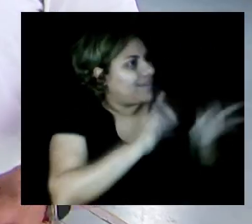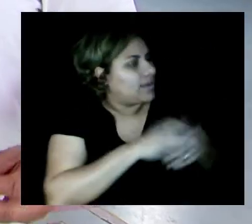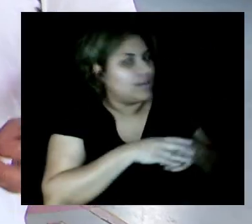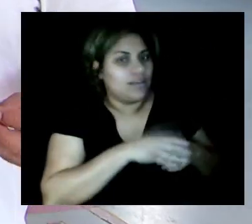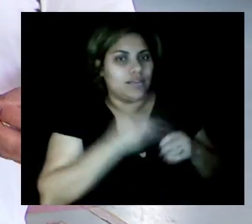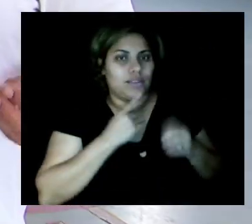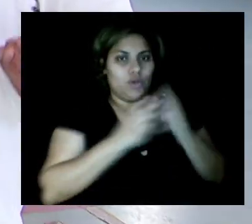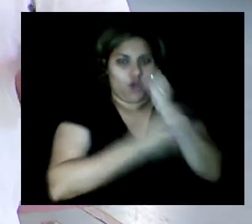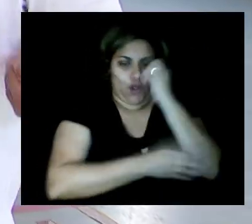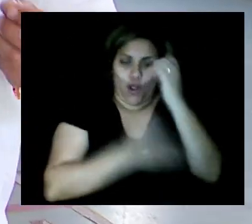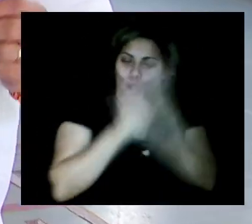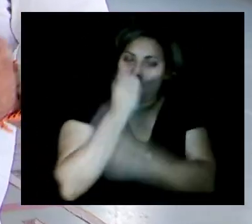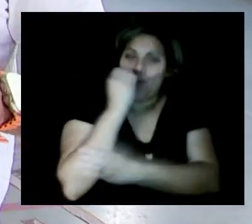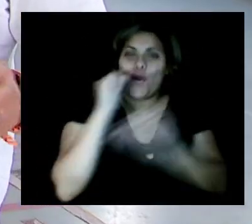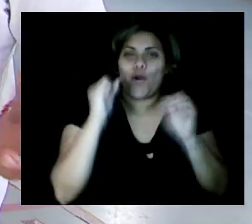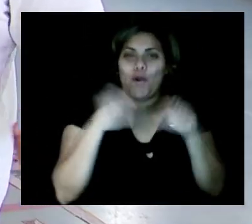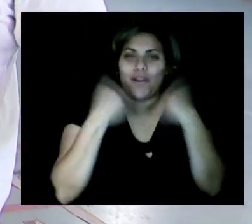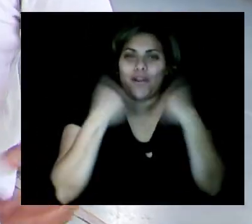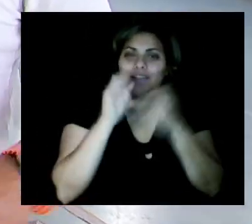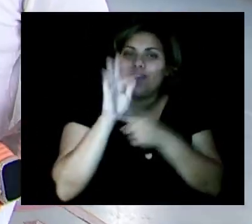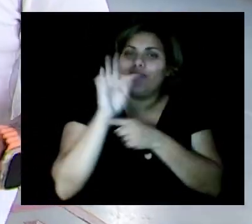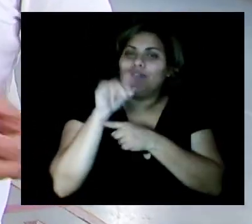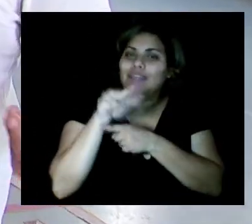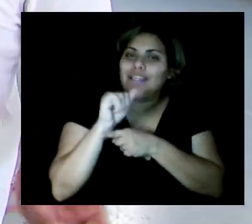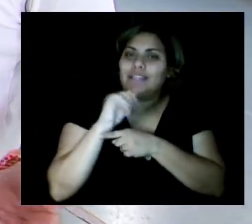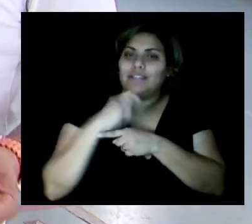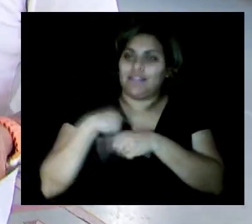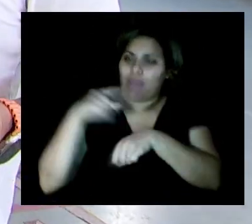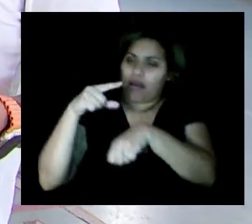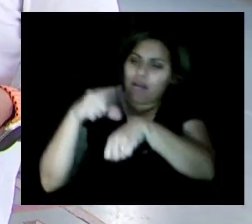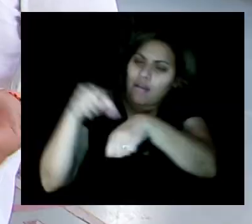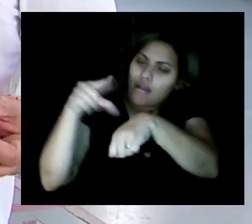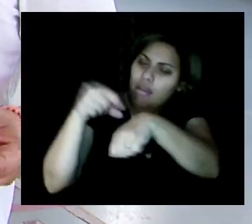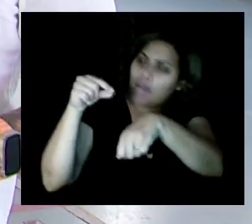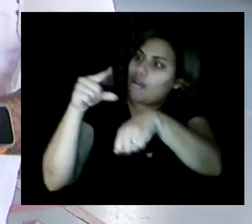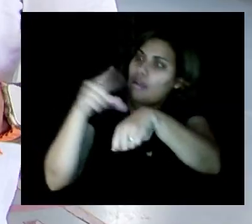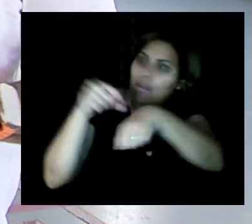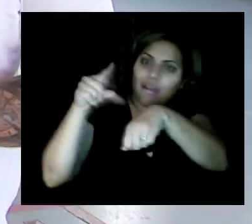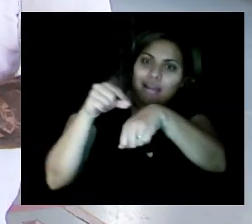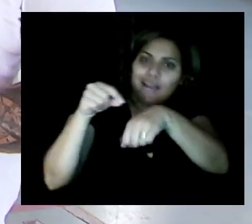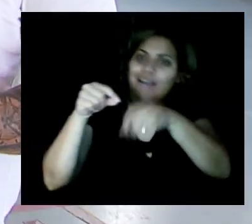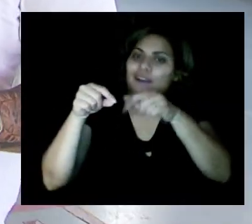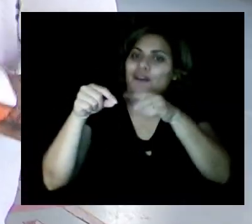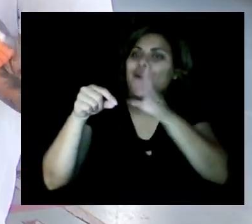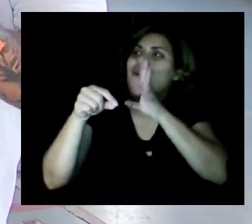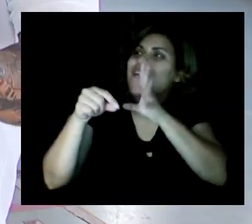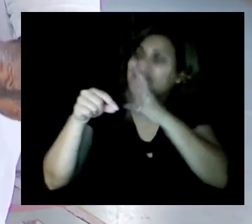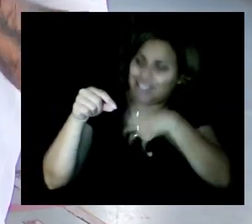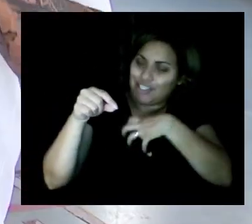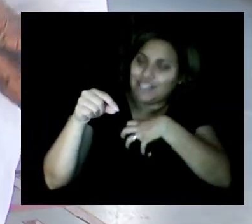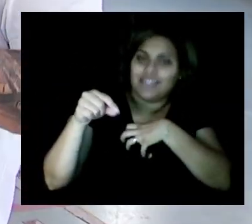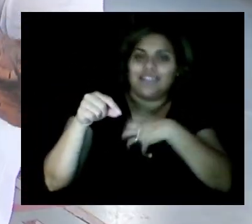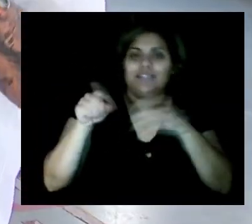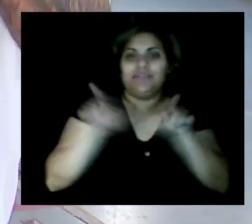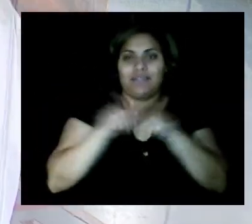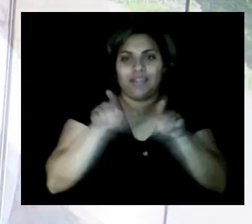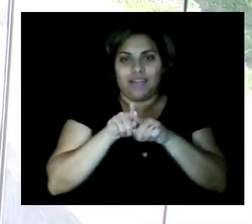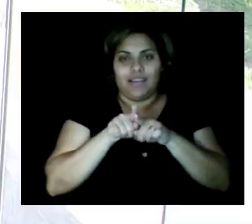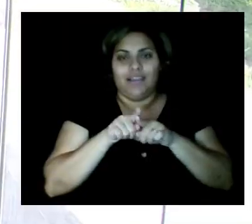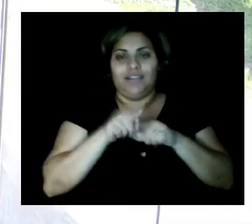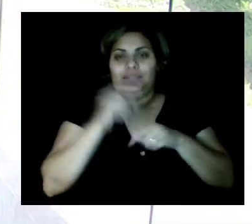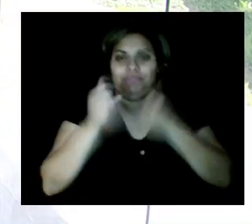trabalho, principalmente a parte de pinça, de pegada, que a gente daí usa os jogos lúdicos, né? O pareamento, que daí é a